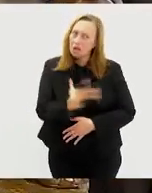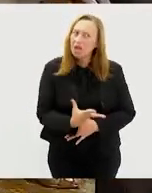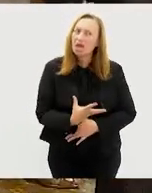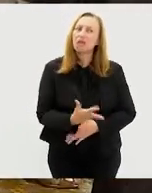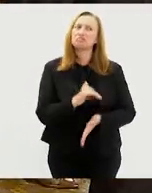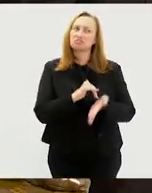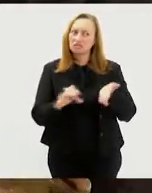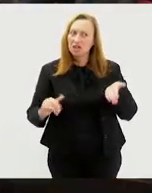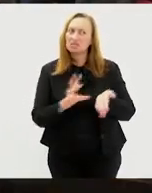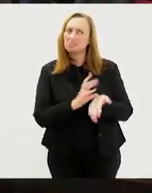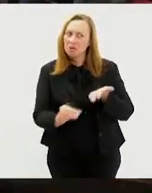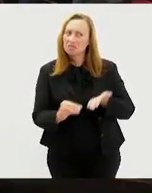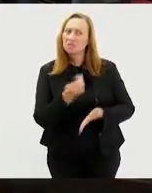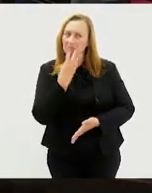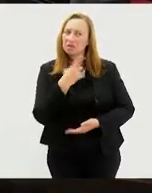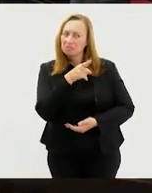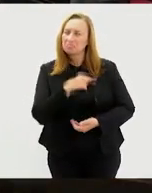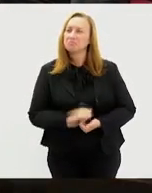retirar de